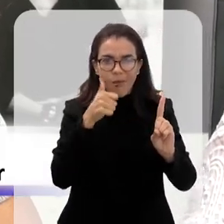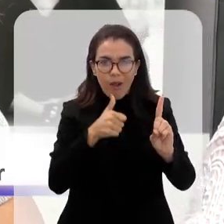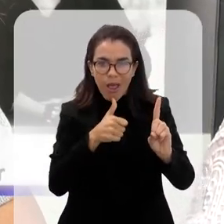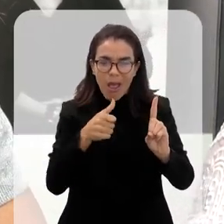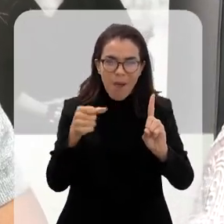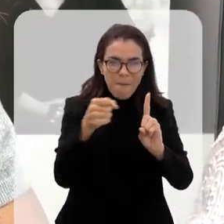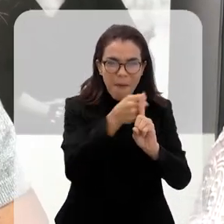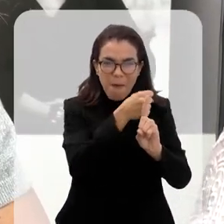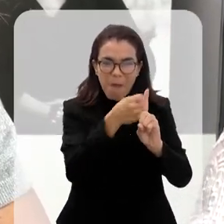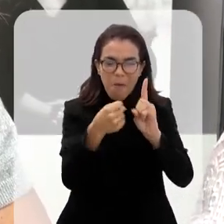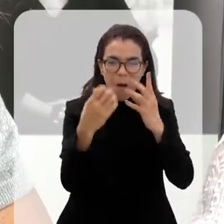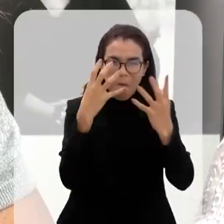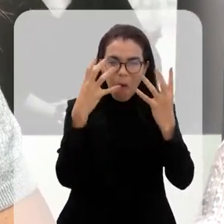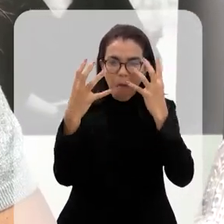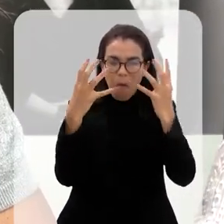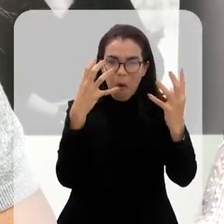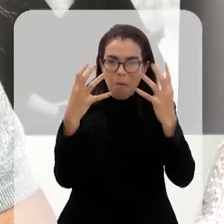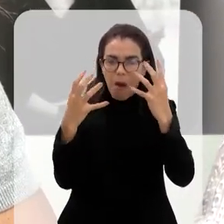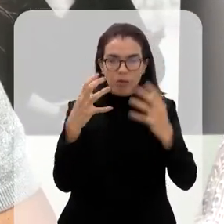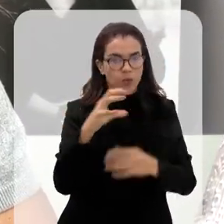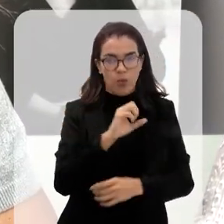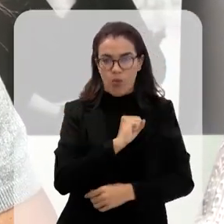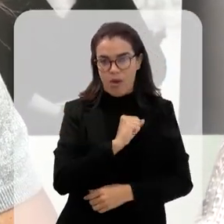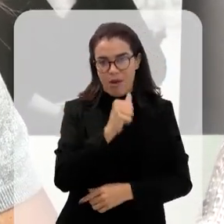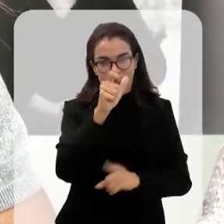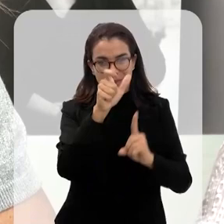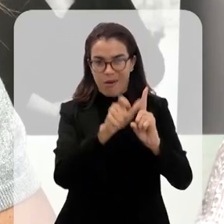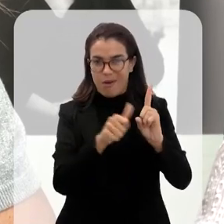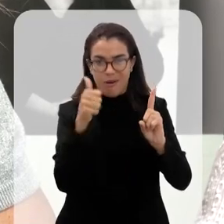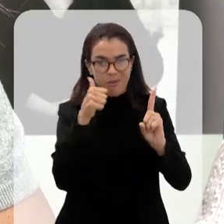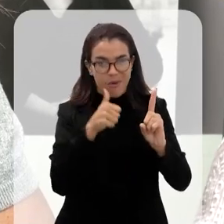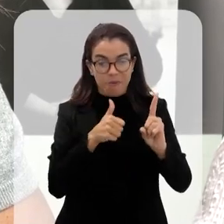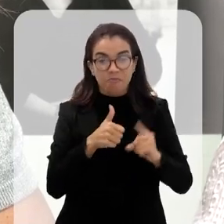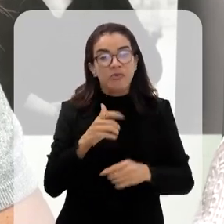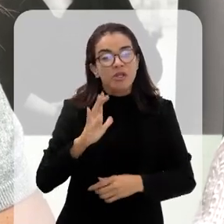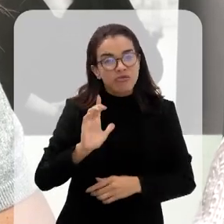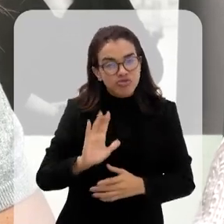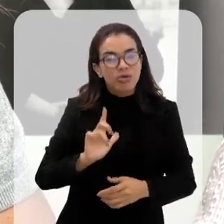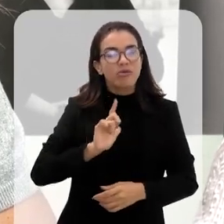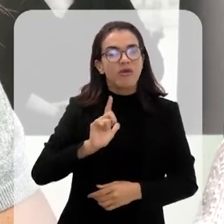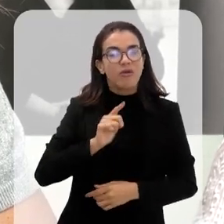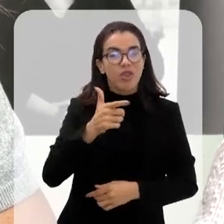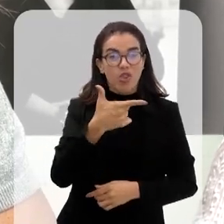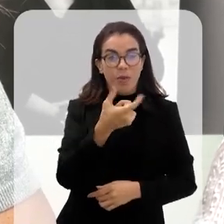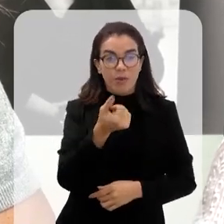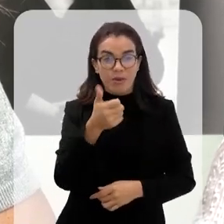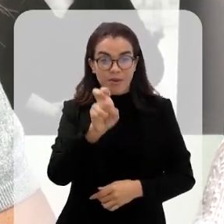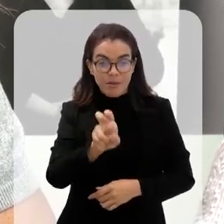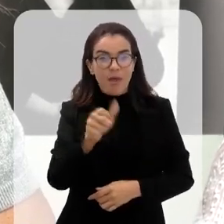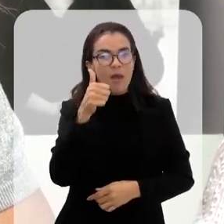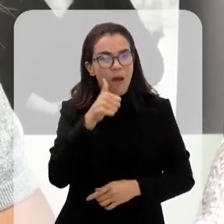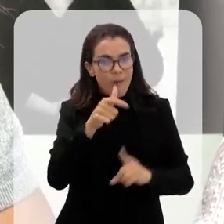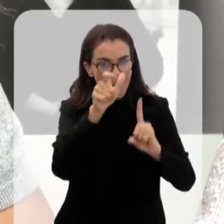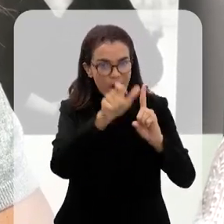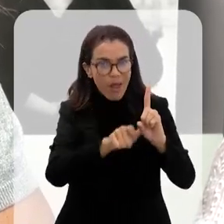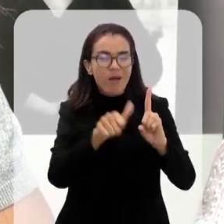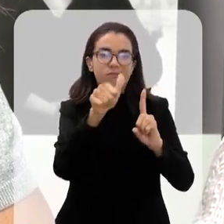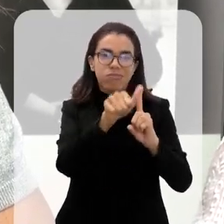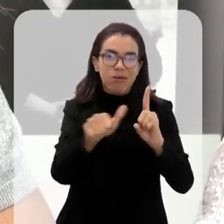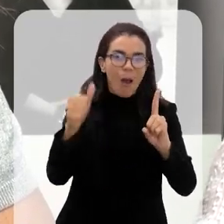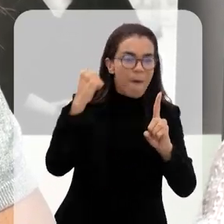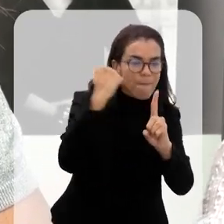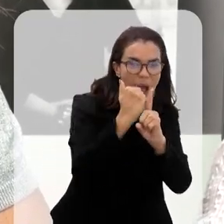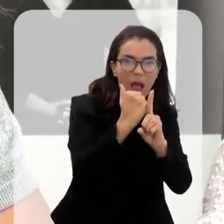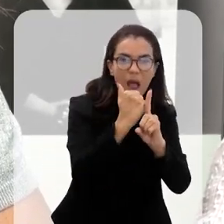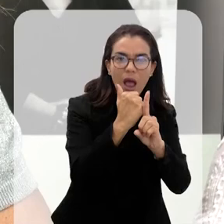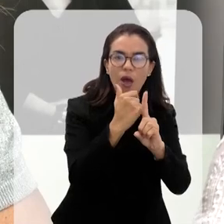e lesiona aquela mulher, ele não ama aquela mulher. É, nós tivemos um caso em 2015 de uma delegada que foi vítima de feminicídio.